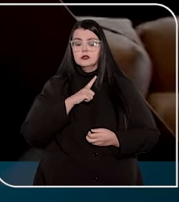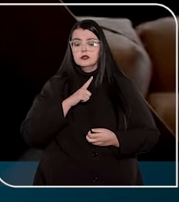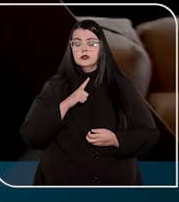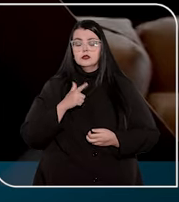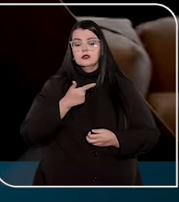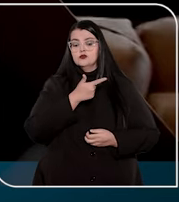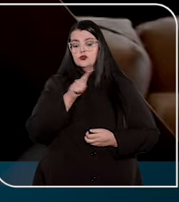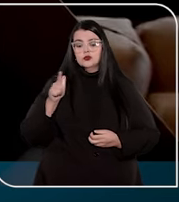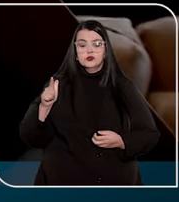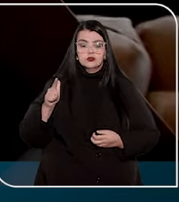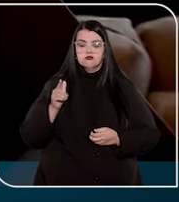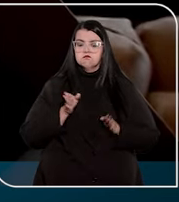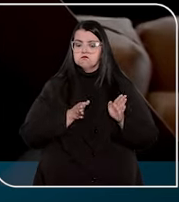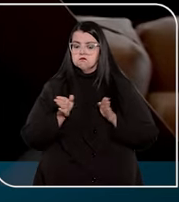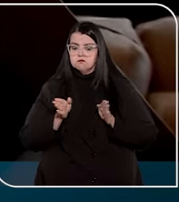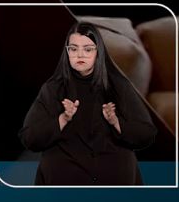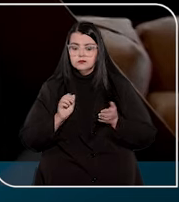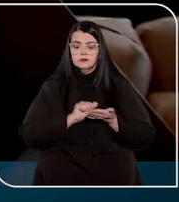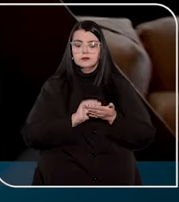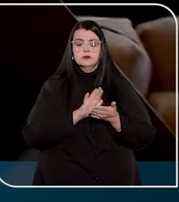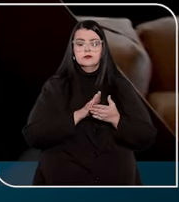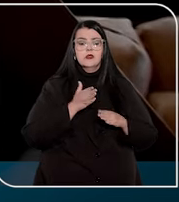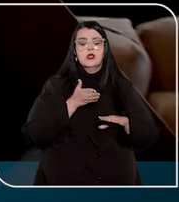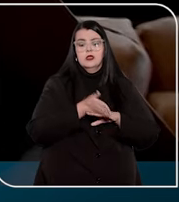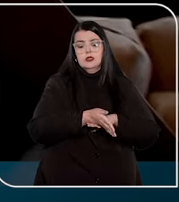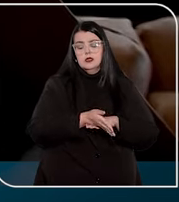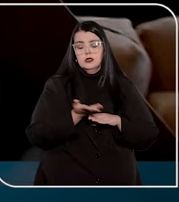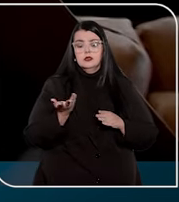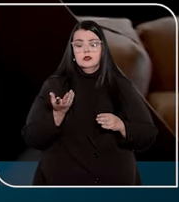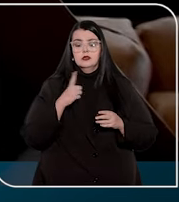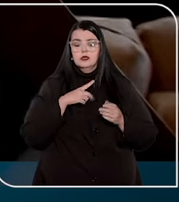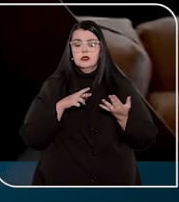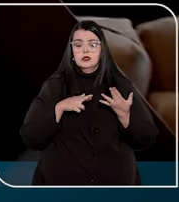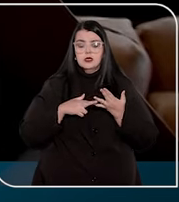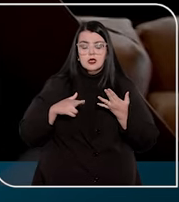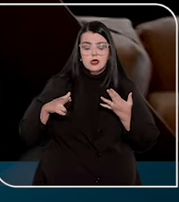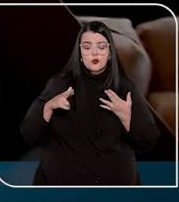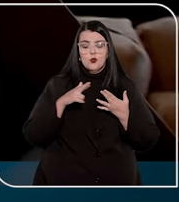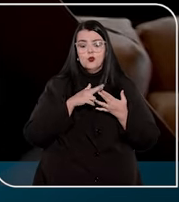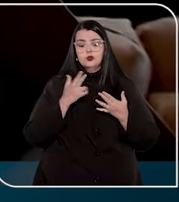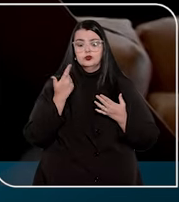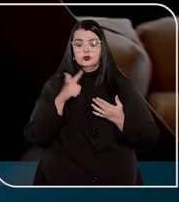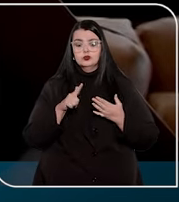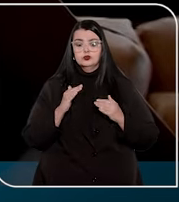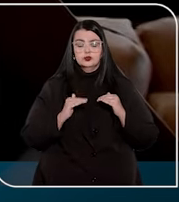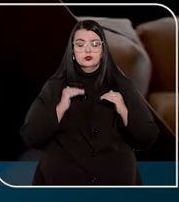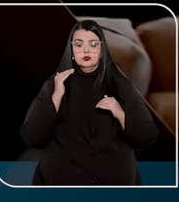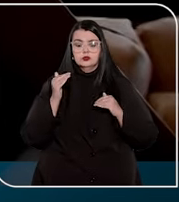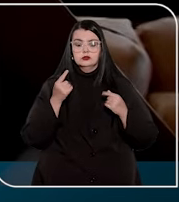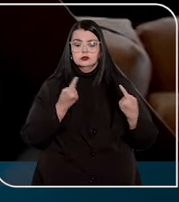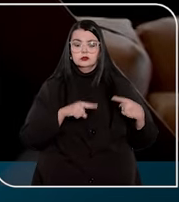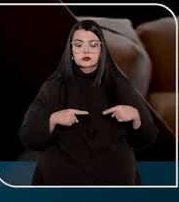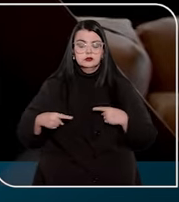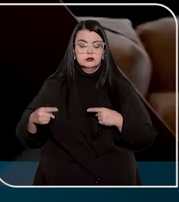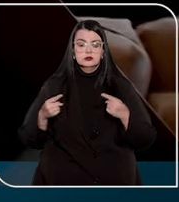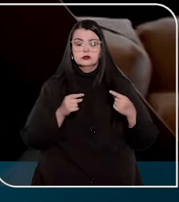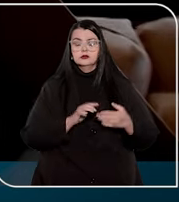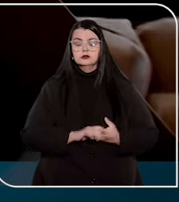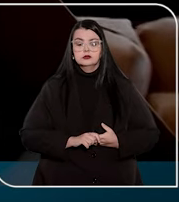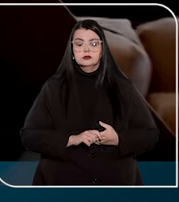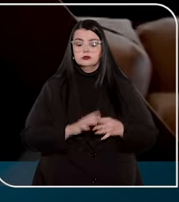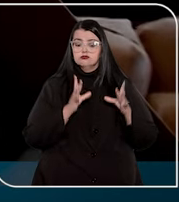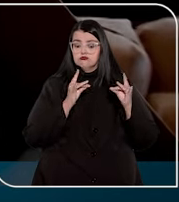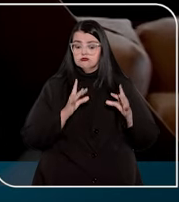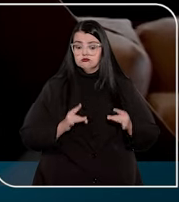a essa inviabilidade de se remeterem esses recursos extraordinários que tentam debater sob